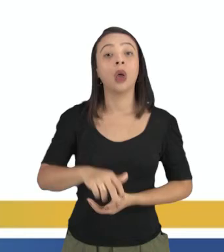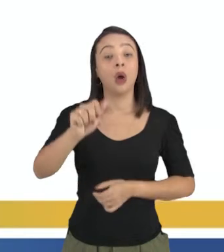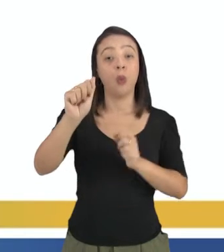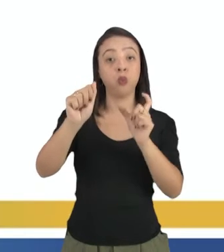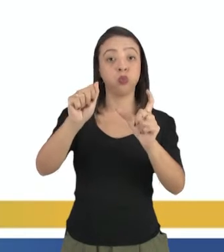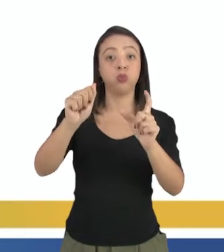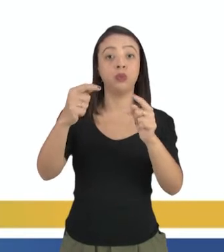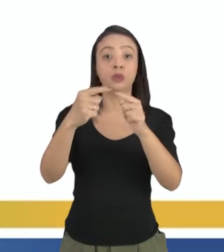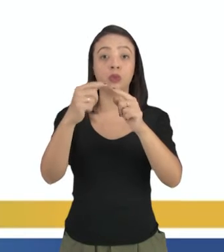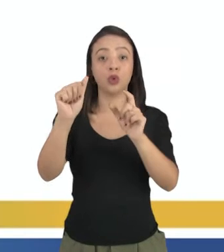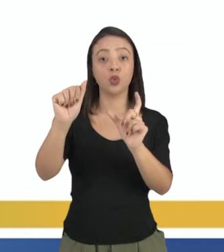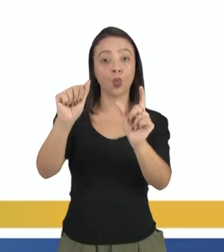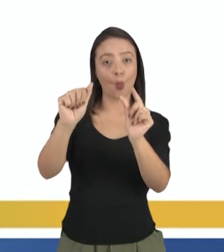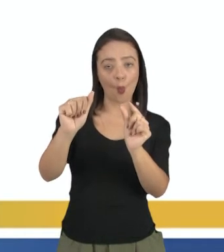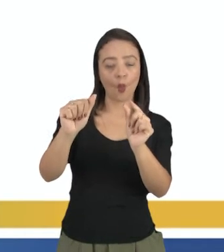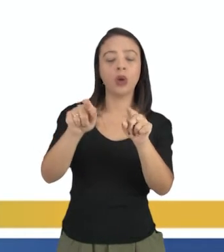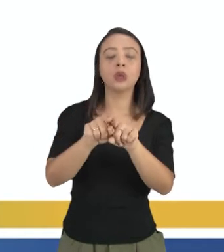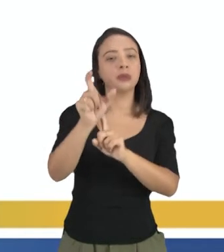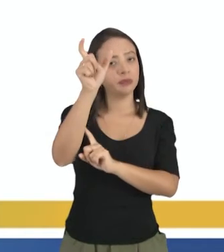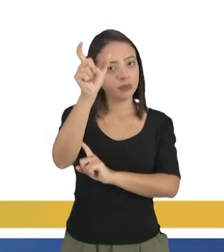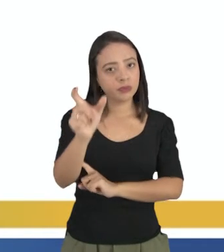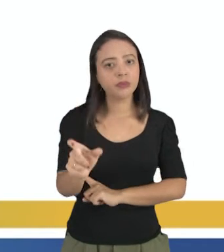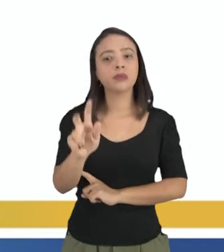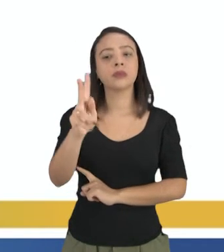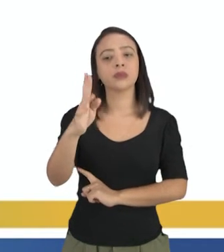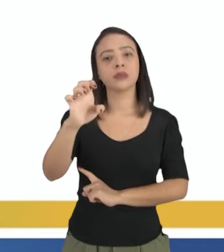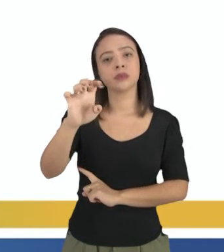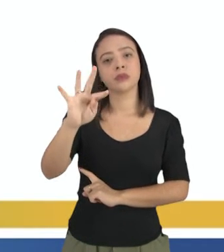azinho, então, um indivíduo heterozigoto.